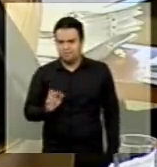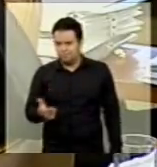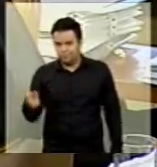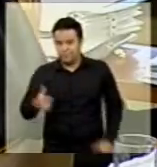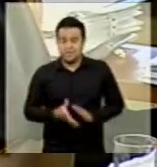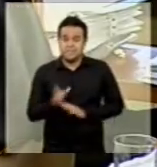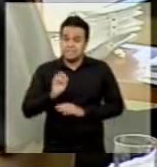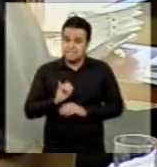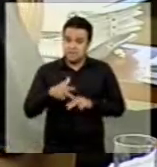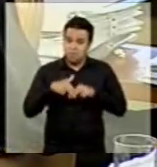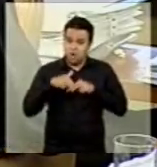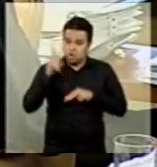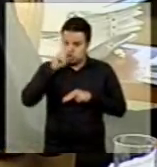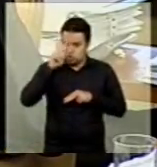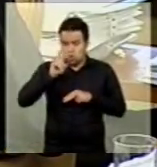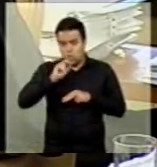Seja historicamente, seja hoje.